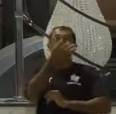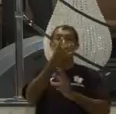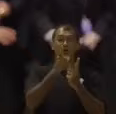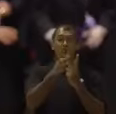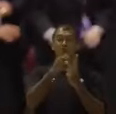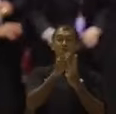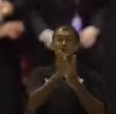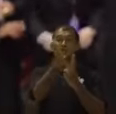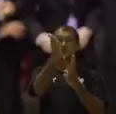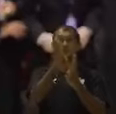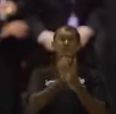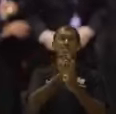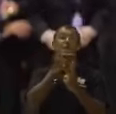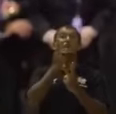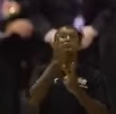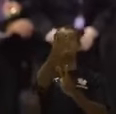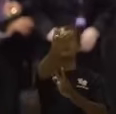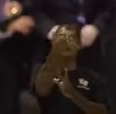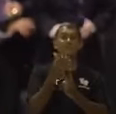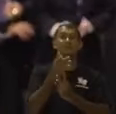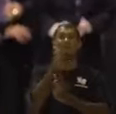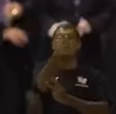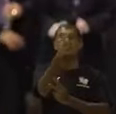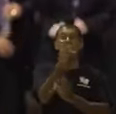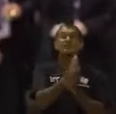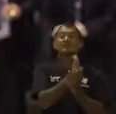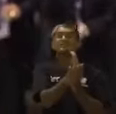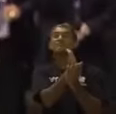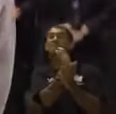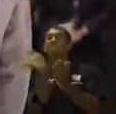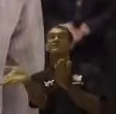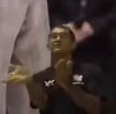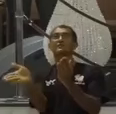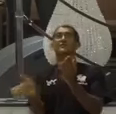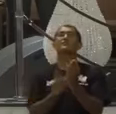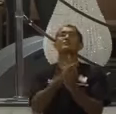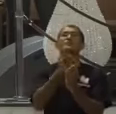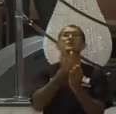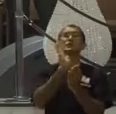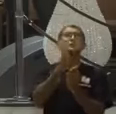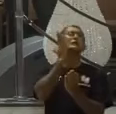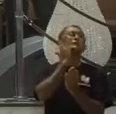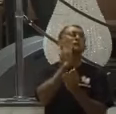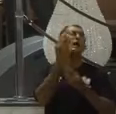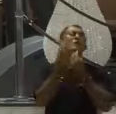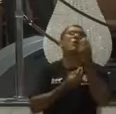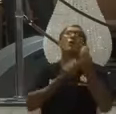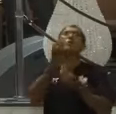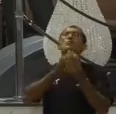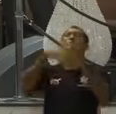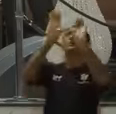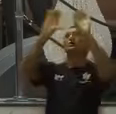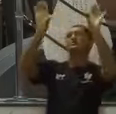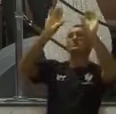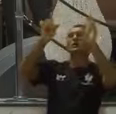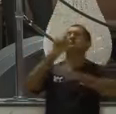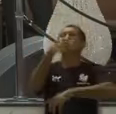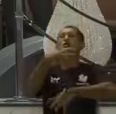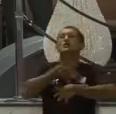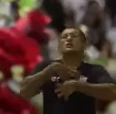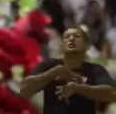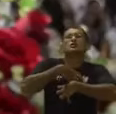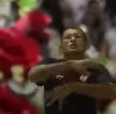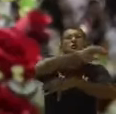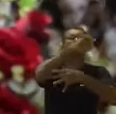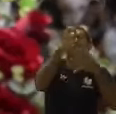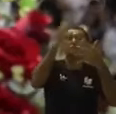aqui é você afastado do Evangelho, você que já provou um dom celestial, você que já sentiu